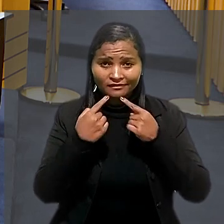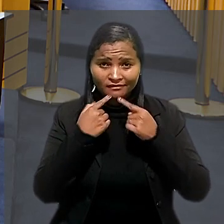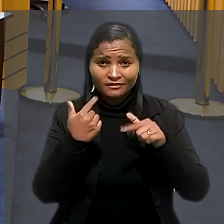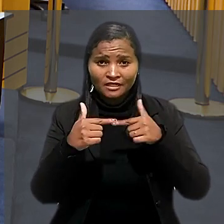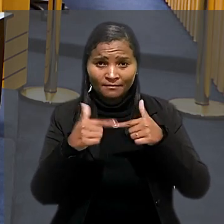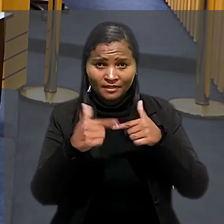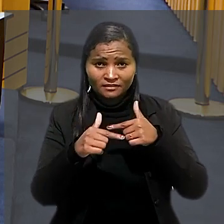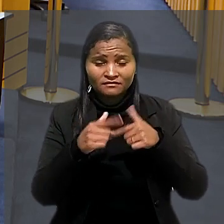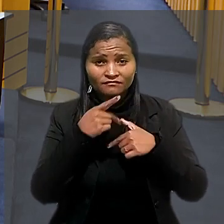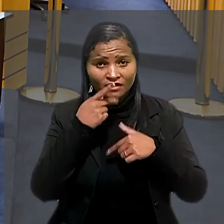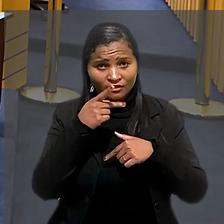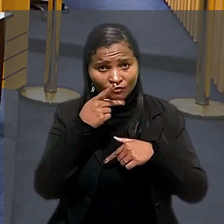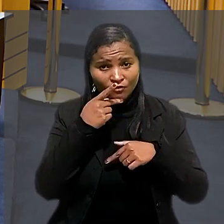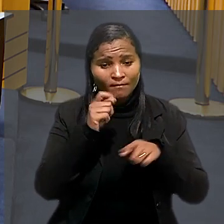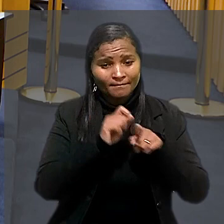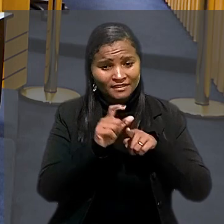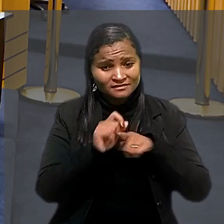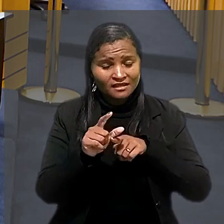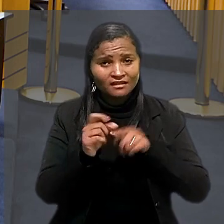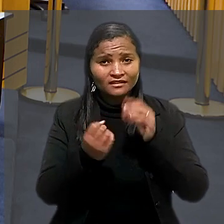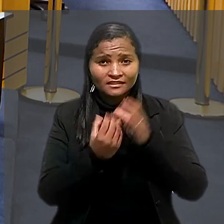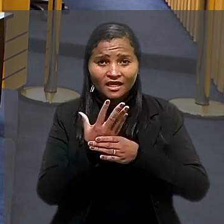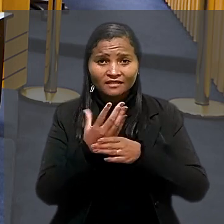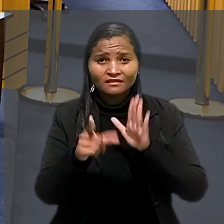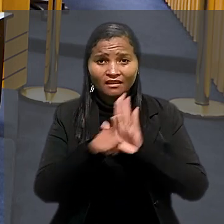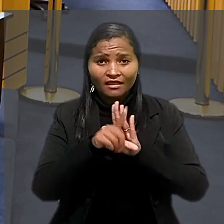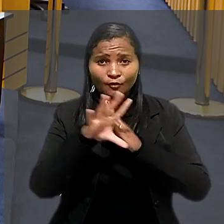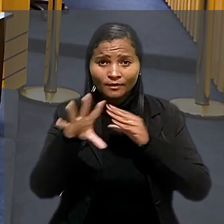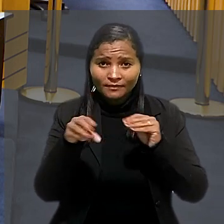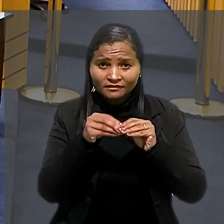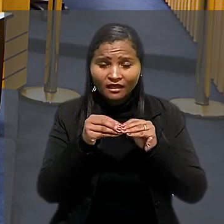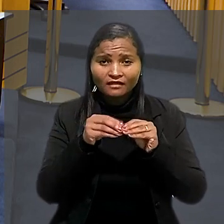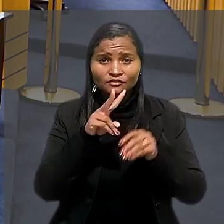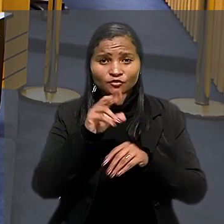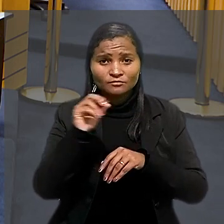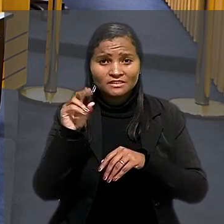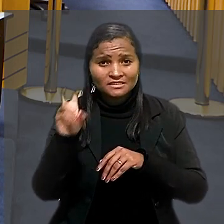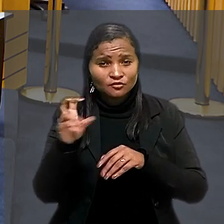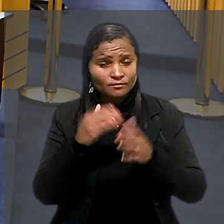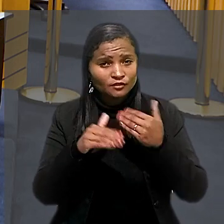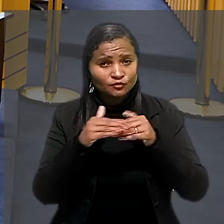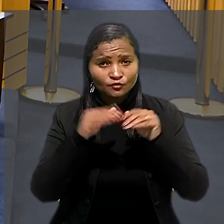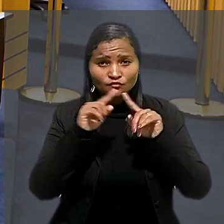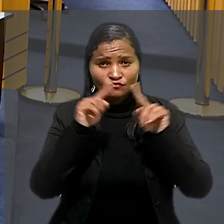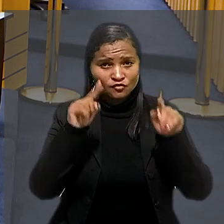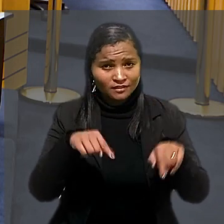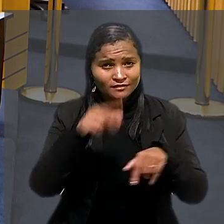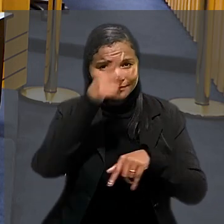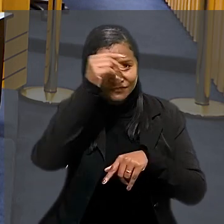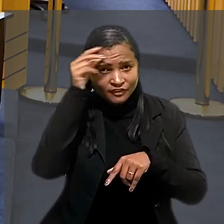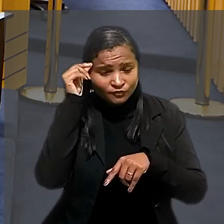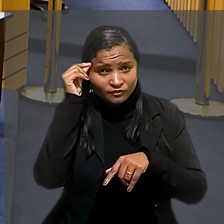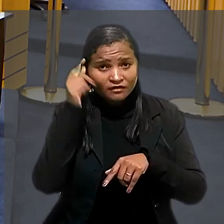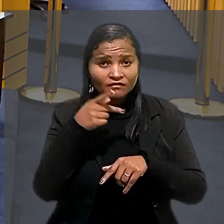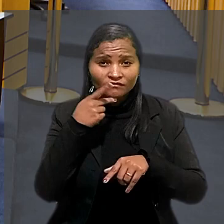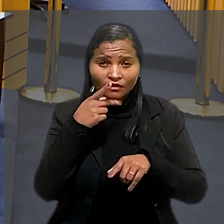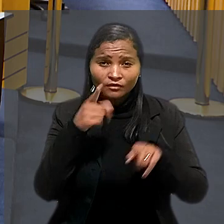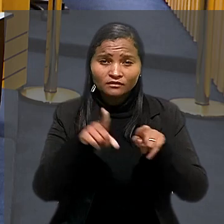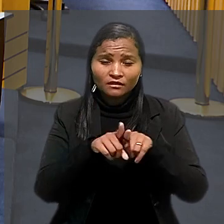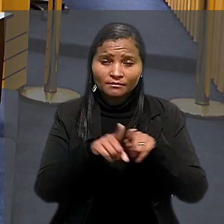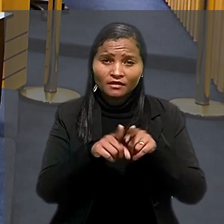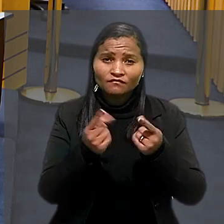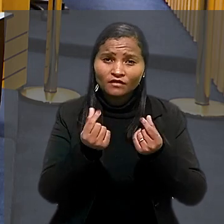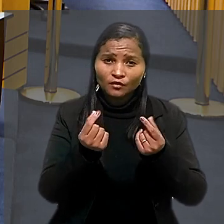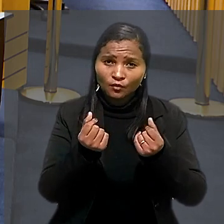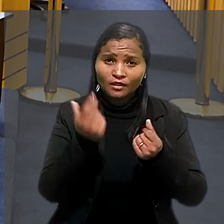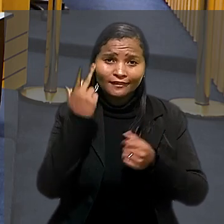ela disse que a parcela foi criada por lei complementar, em 2005, para todos os servidores municipais. Afirmou ainda que o